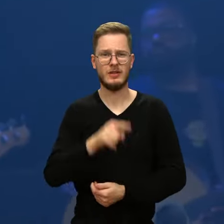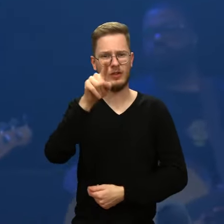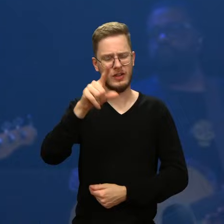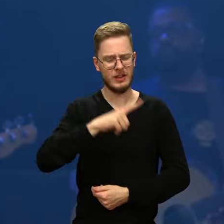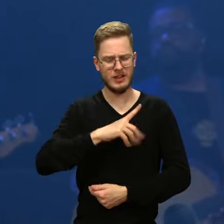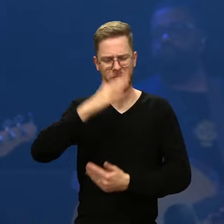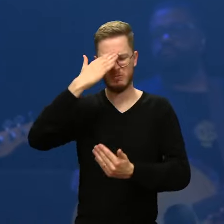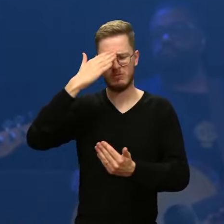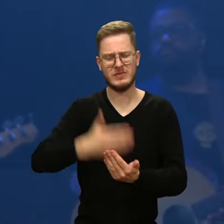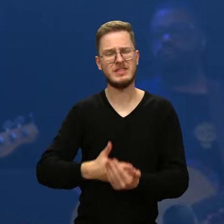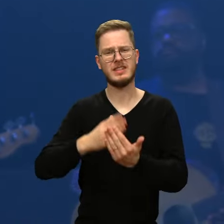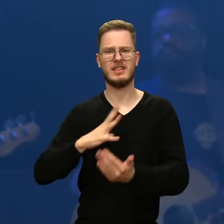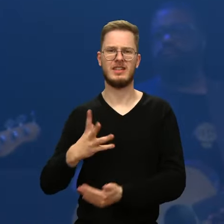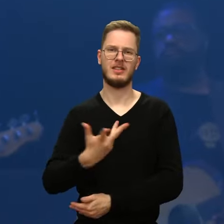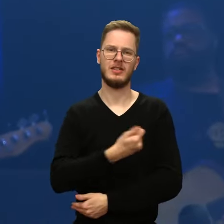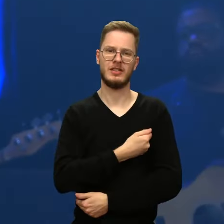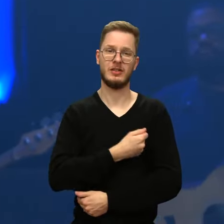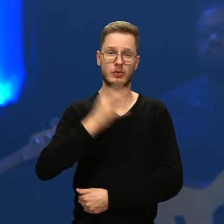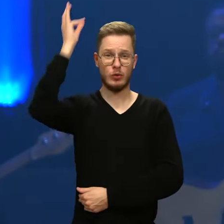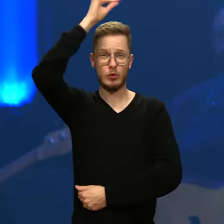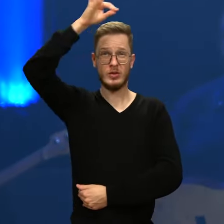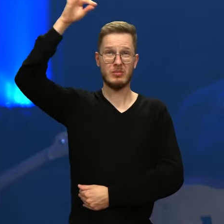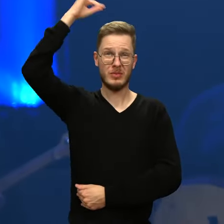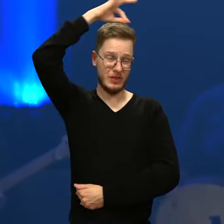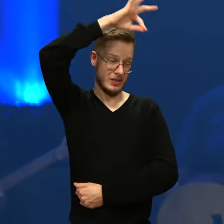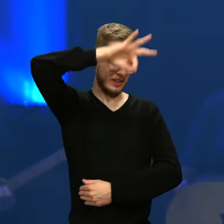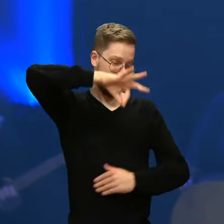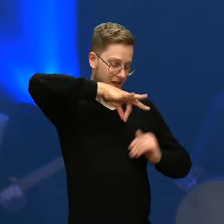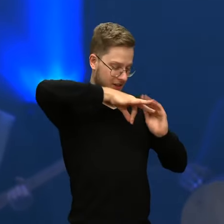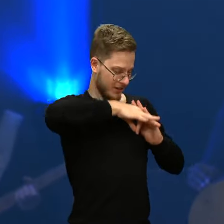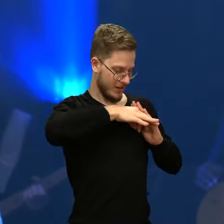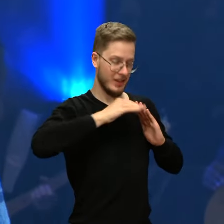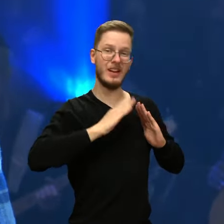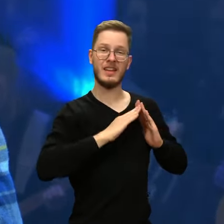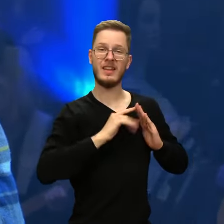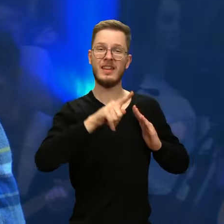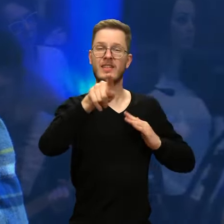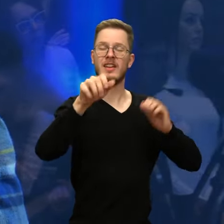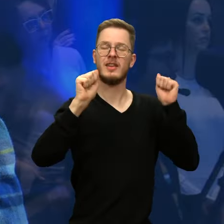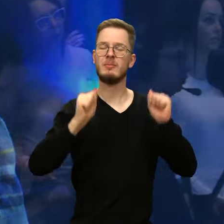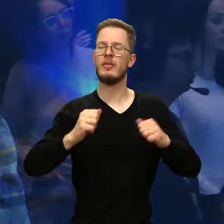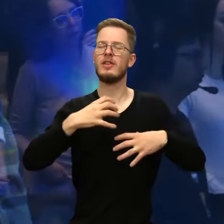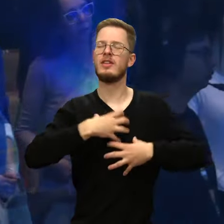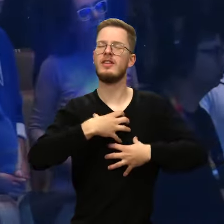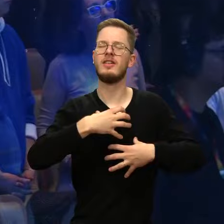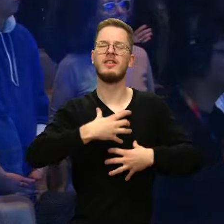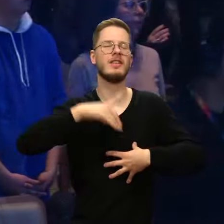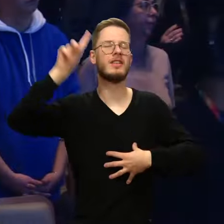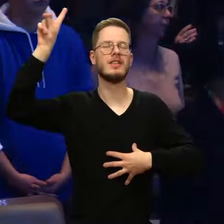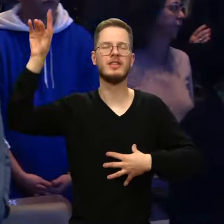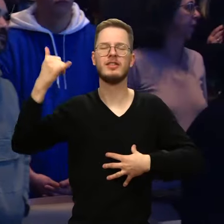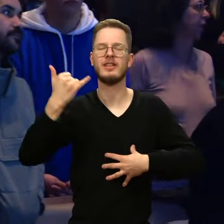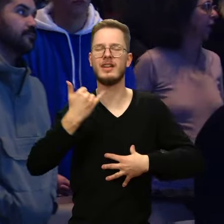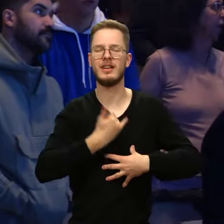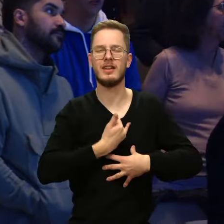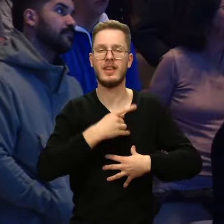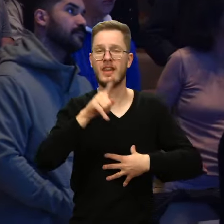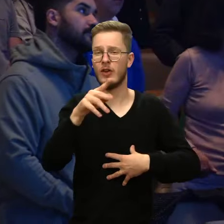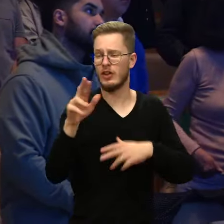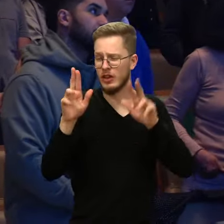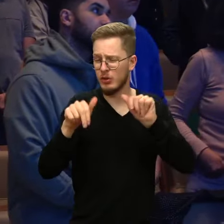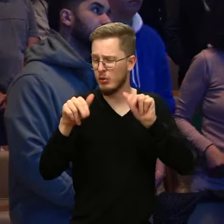Espírito Santo começa a habitar dentro de você. Agora você pode ouvir a voz de Deus. Você nunca mais vai estar sozinho.